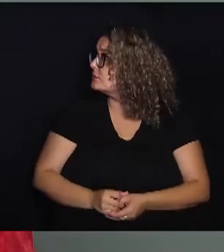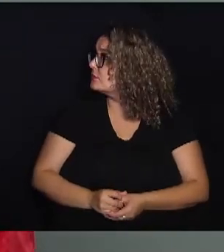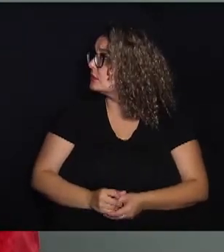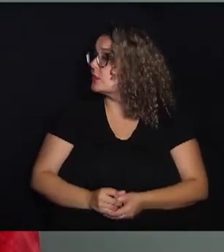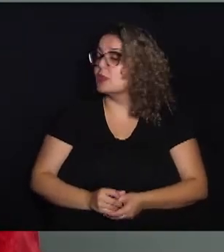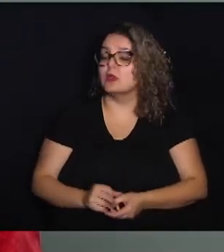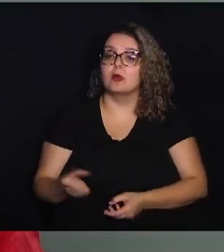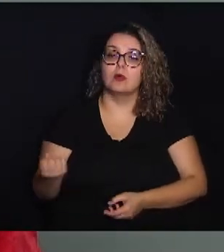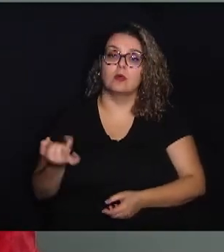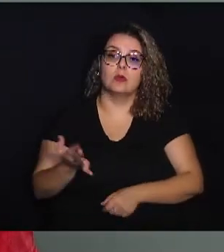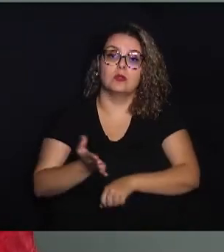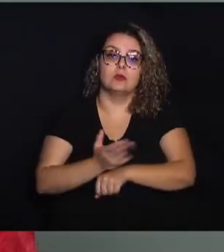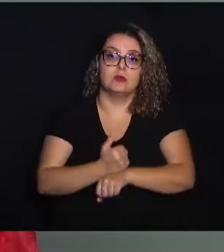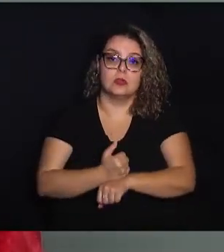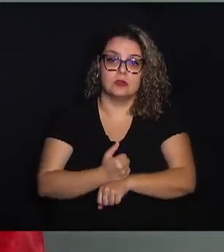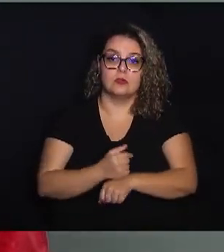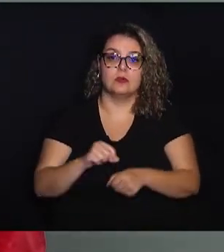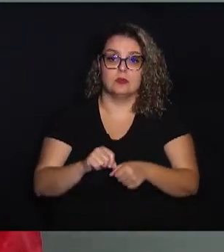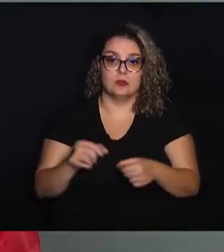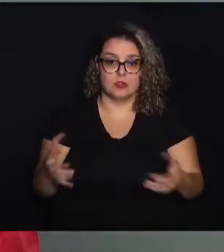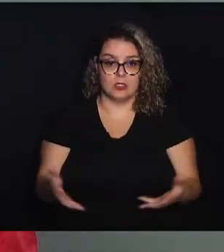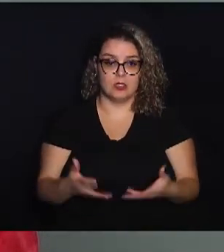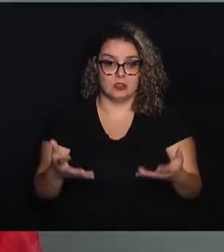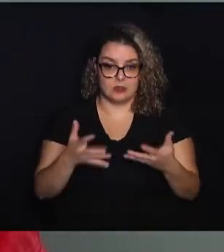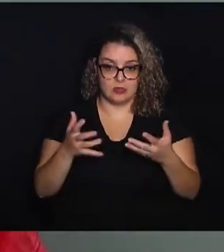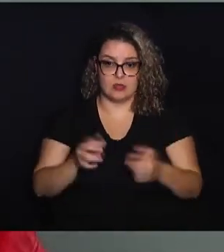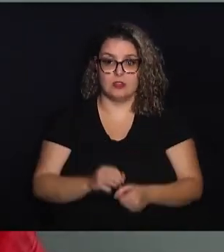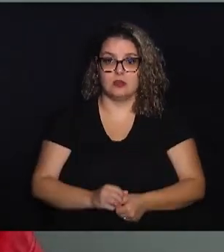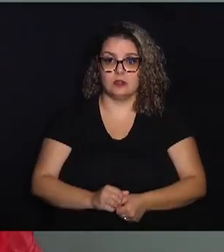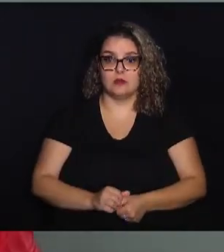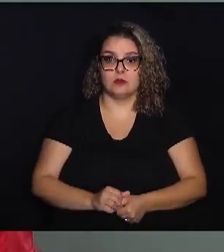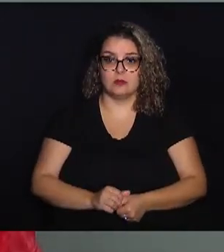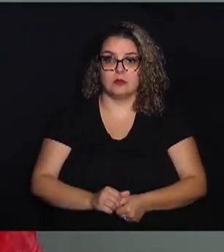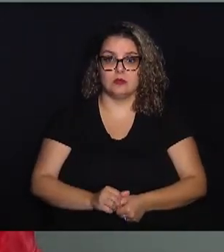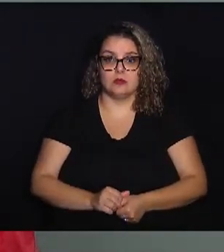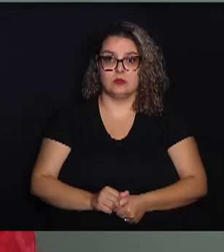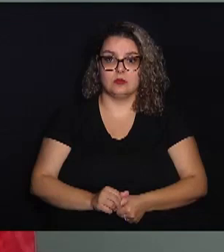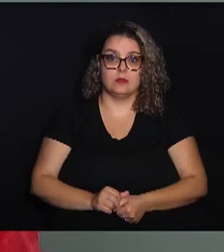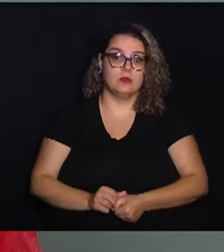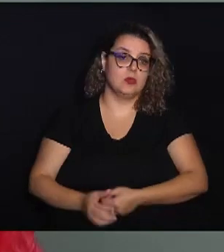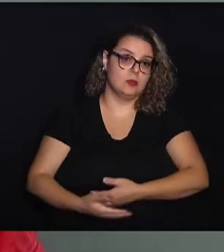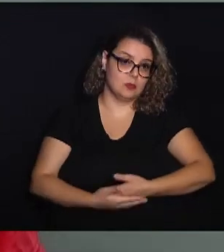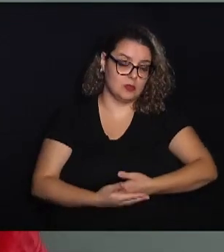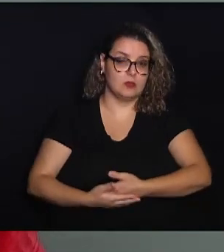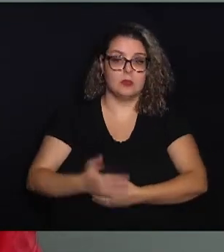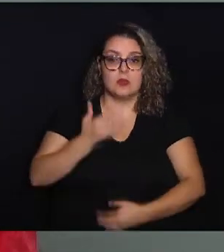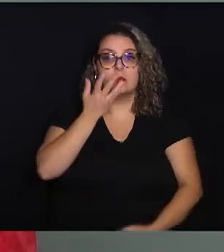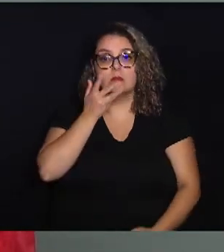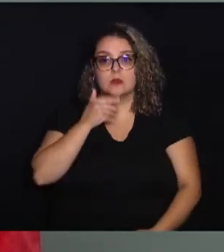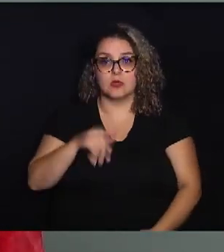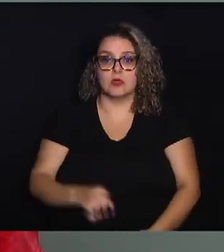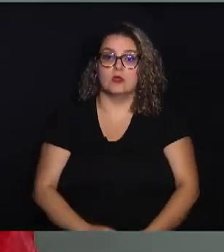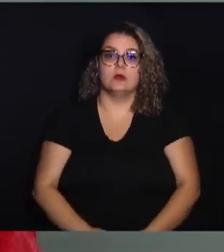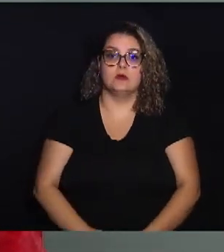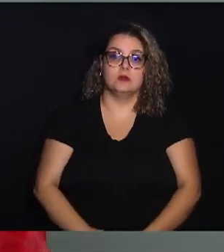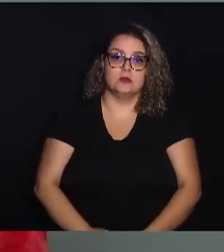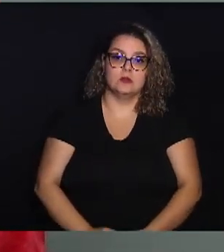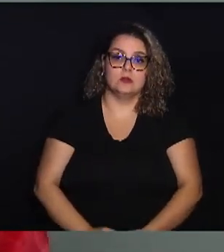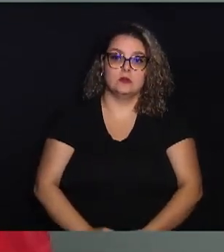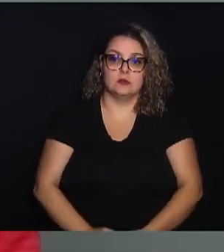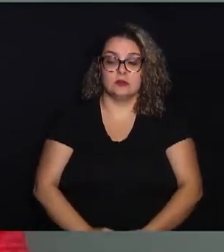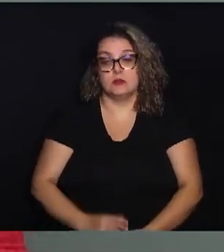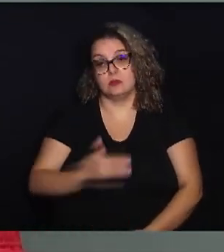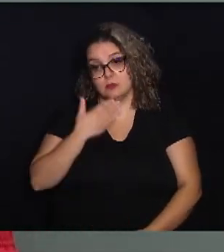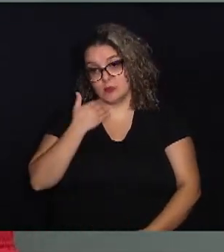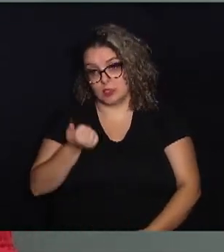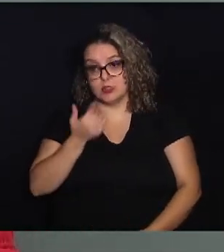for feita a estimulação, né, para o bebê, para a criança, melhor essa criança vai ter